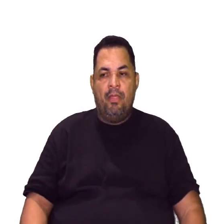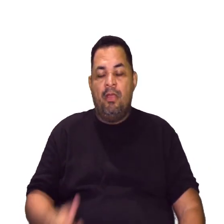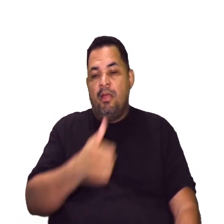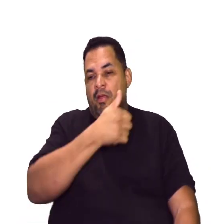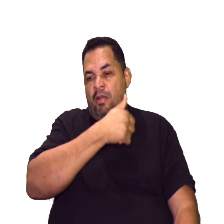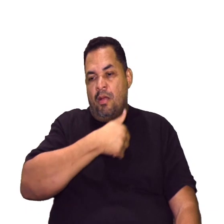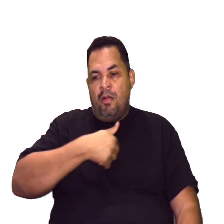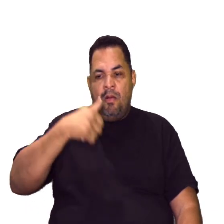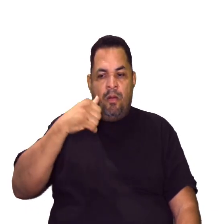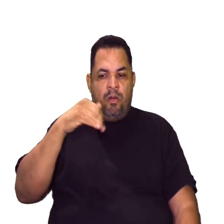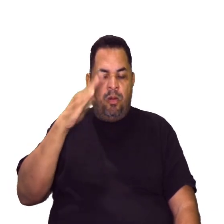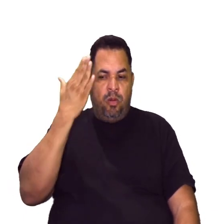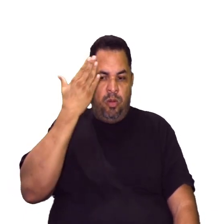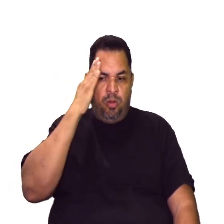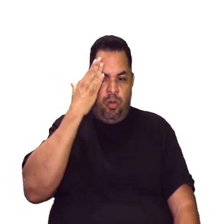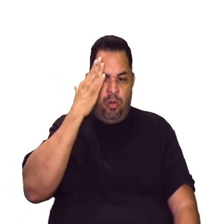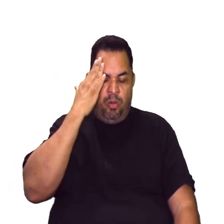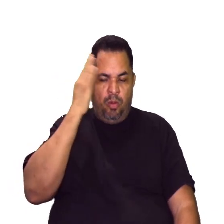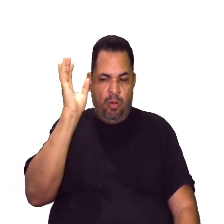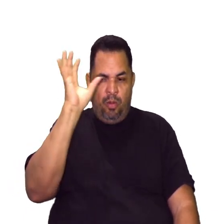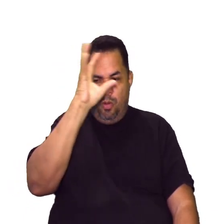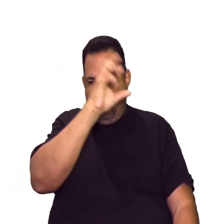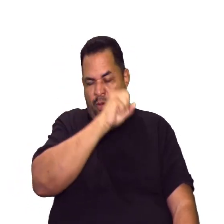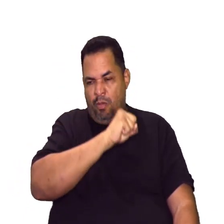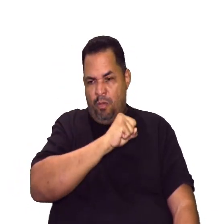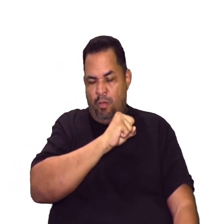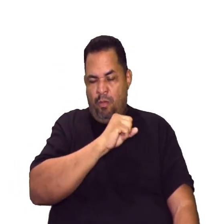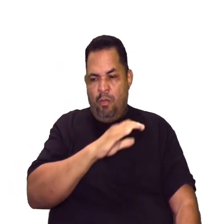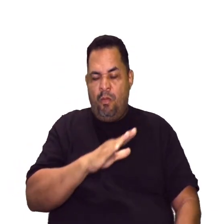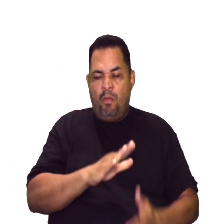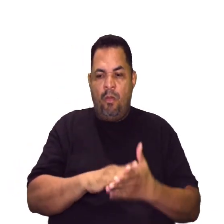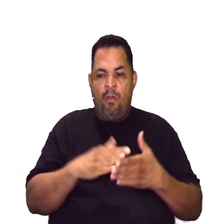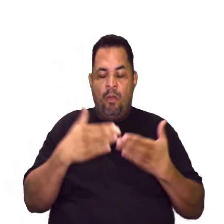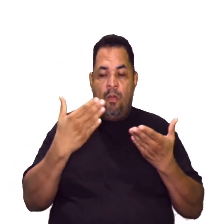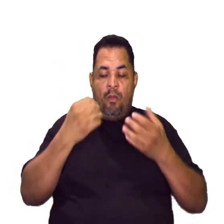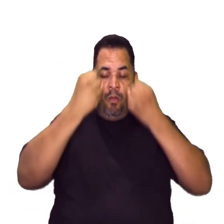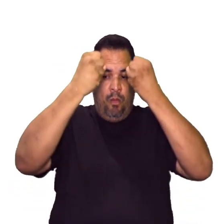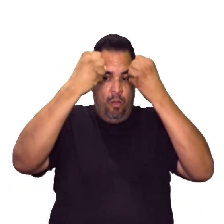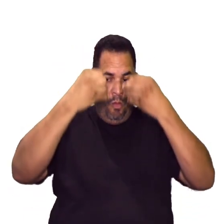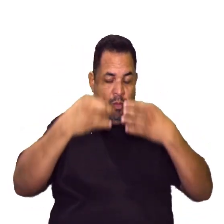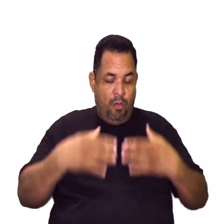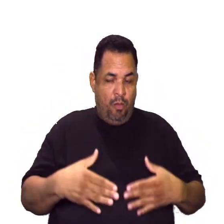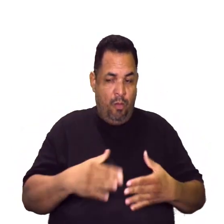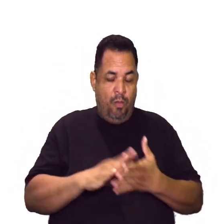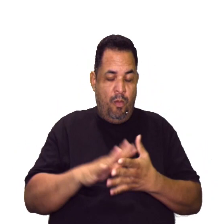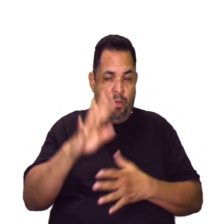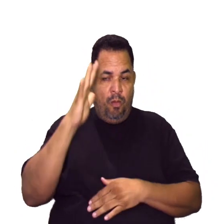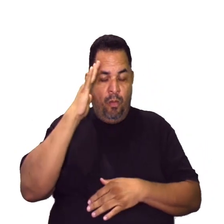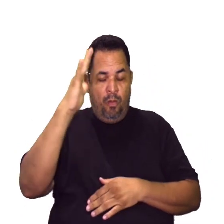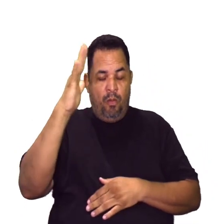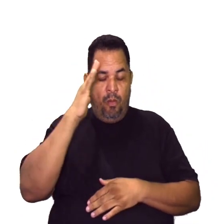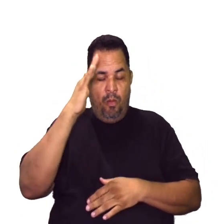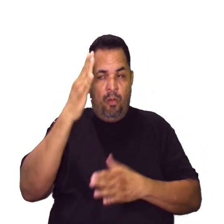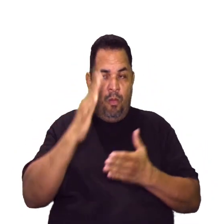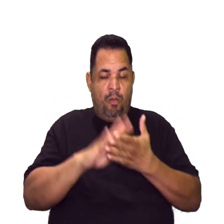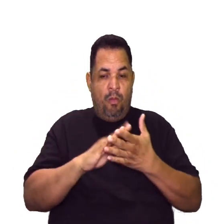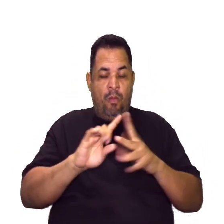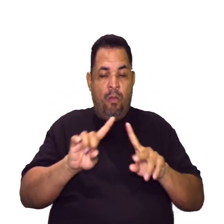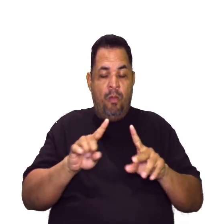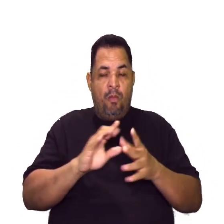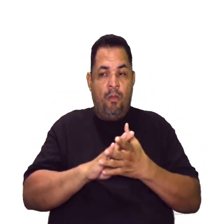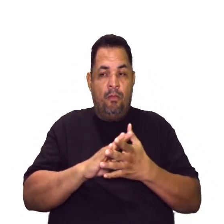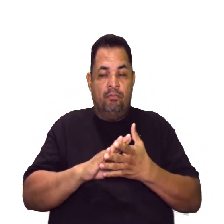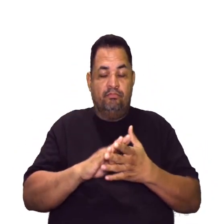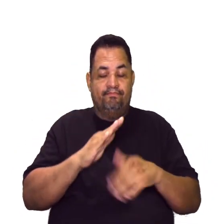melhor ainda facilitar o seu aprendizado, uma vez que eu abordei muita teoria, né? Professor,